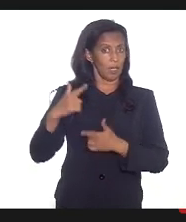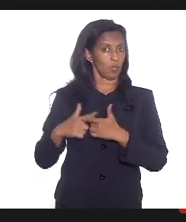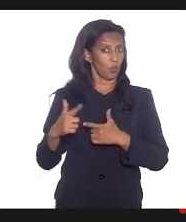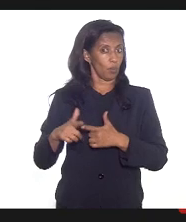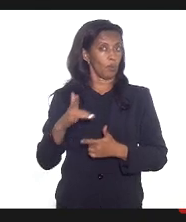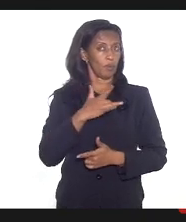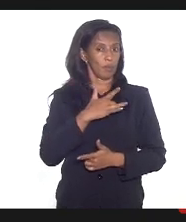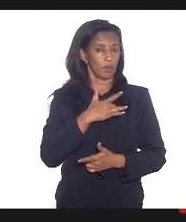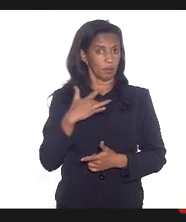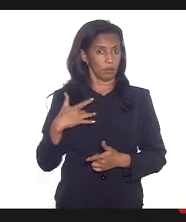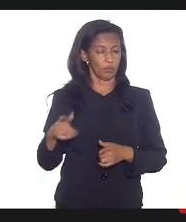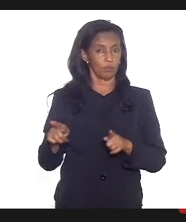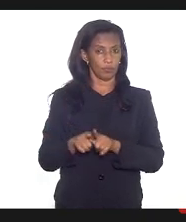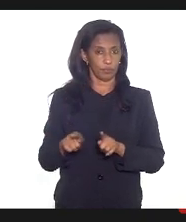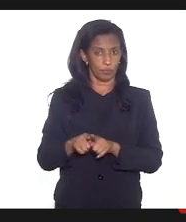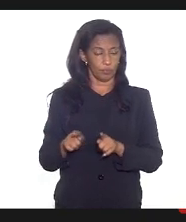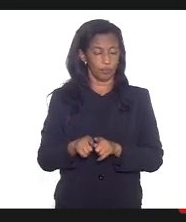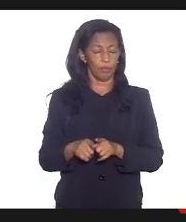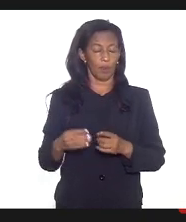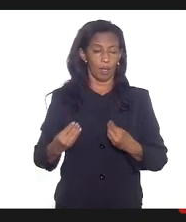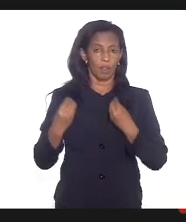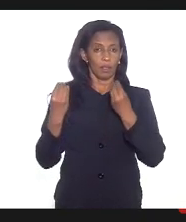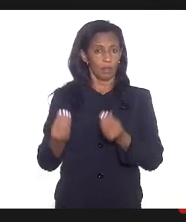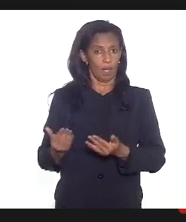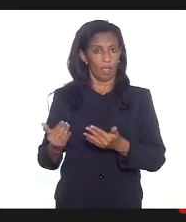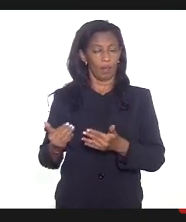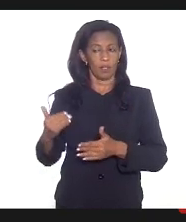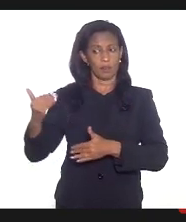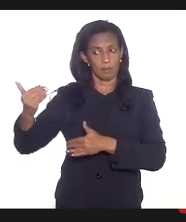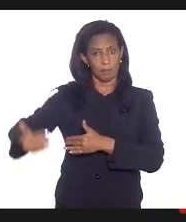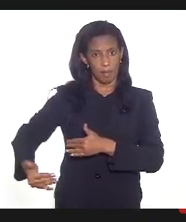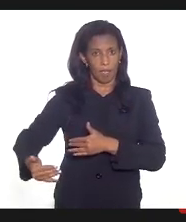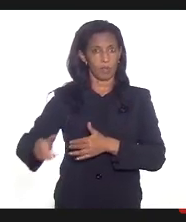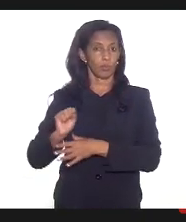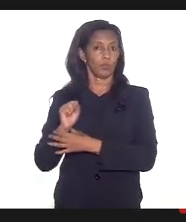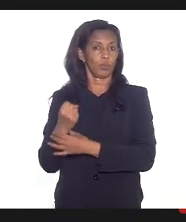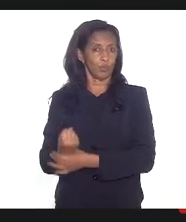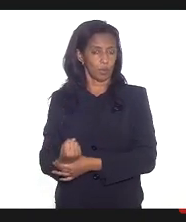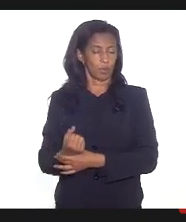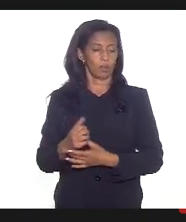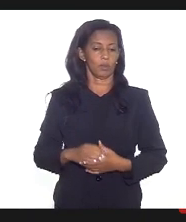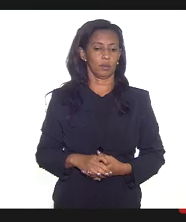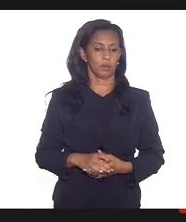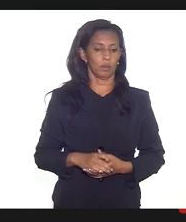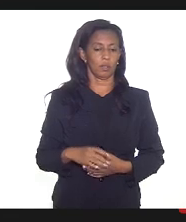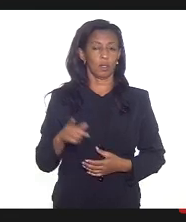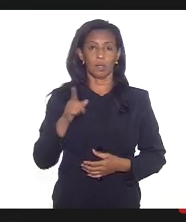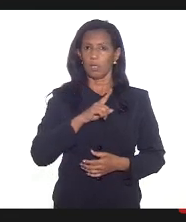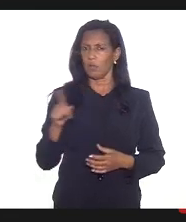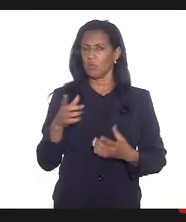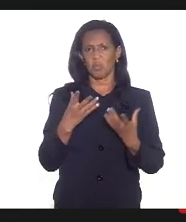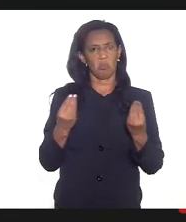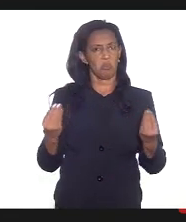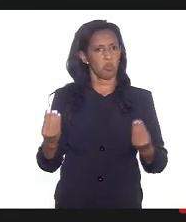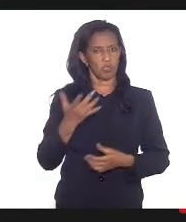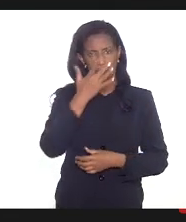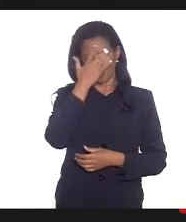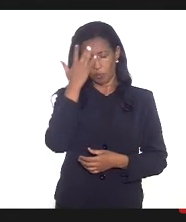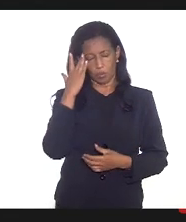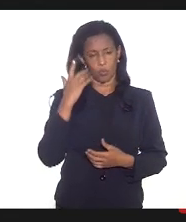graves a gente precisa dar esse passo com com segurança na não são muitas pessoas